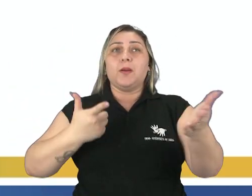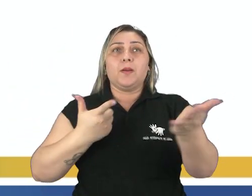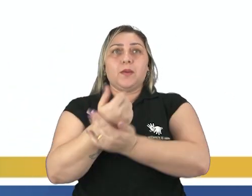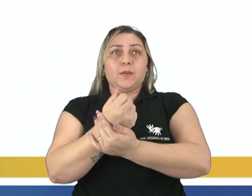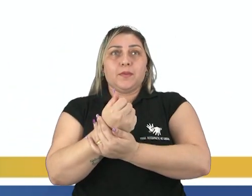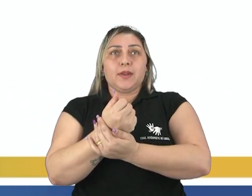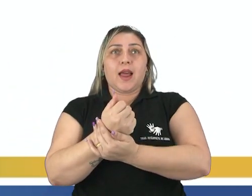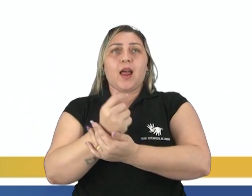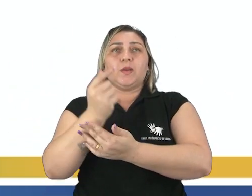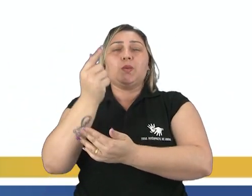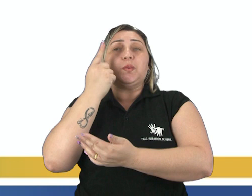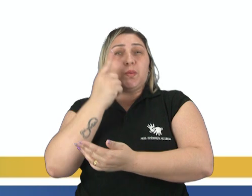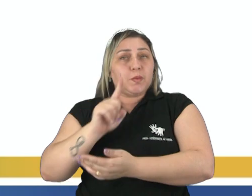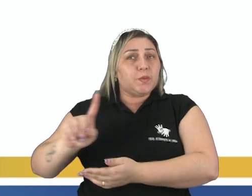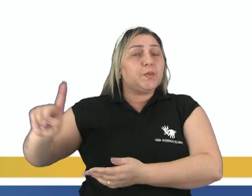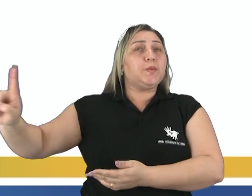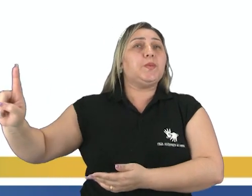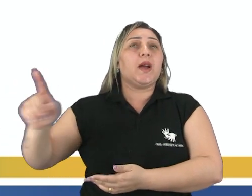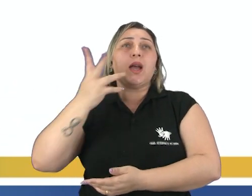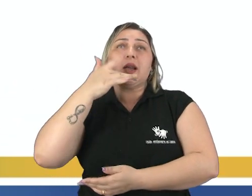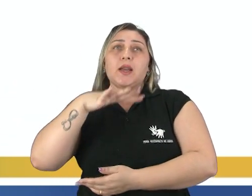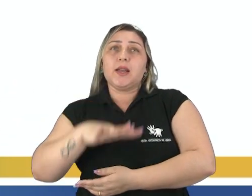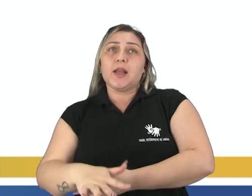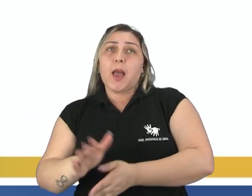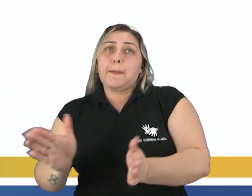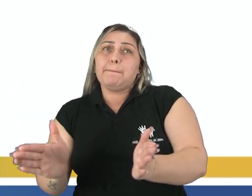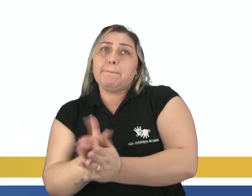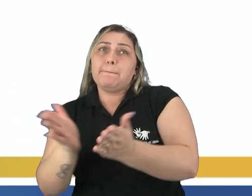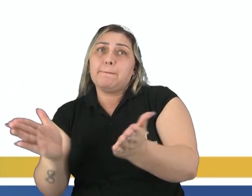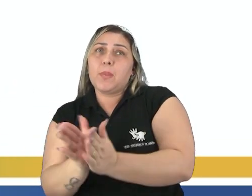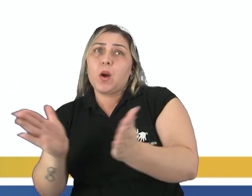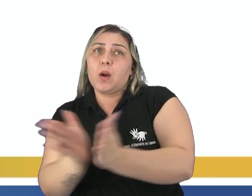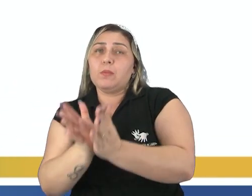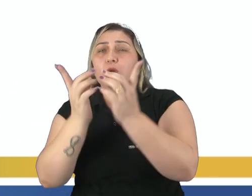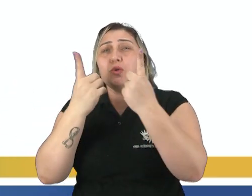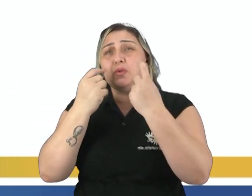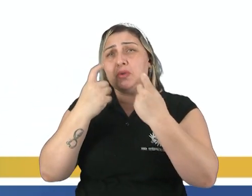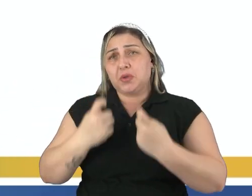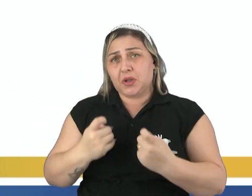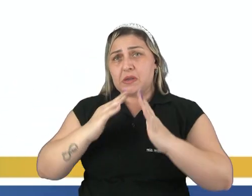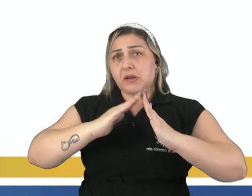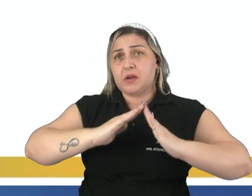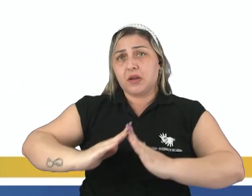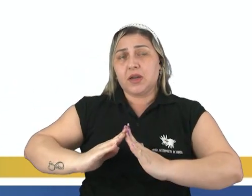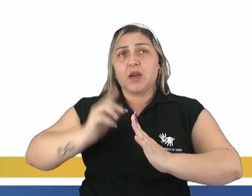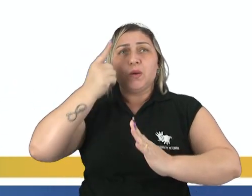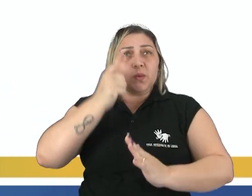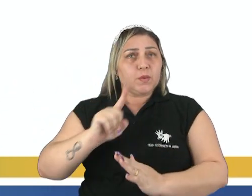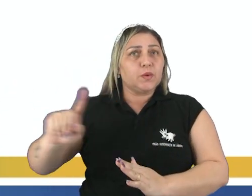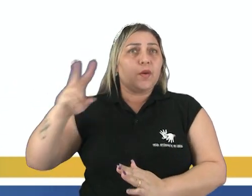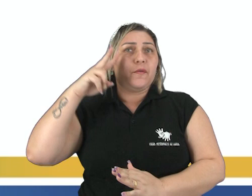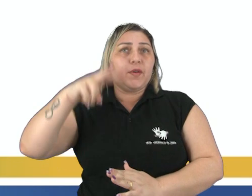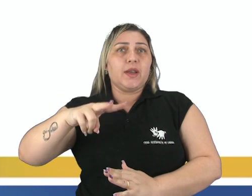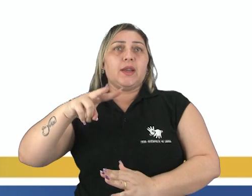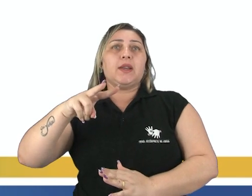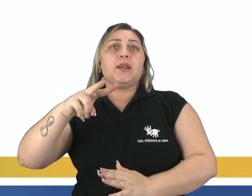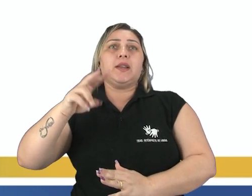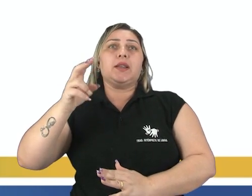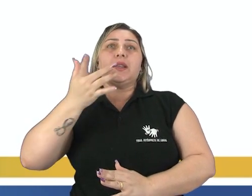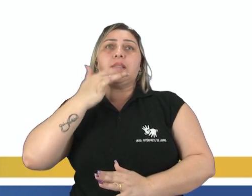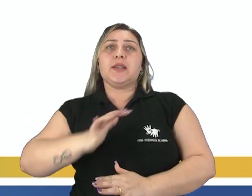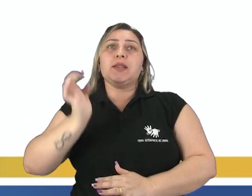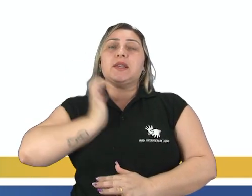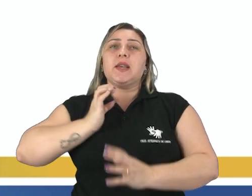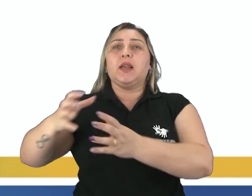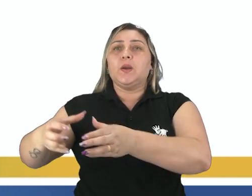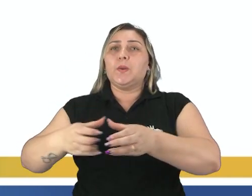comprar. Lá de longe eu vi as crianças pobres no barranco a chorar. Lá de longe eu vi as crianças ricas um